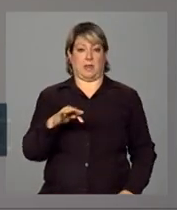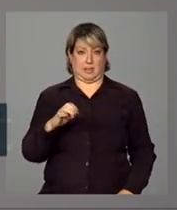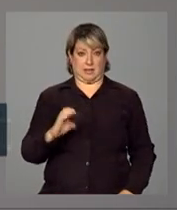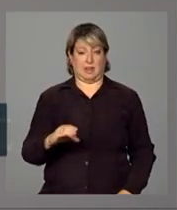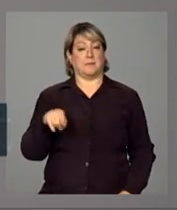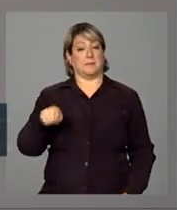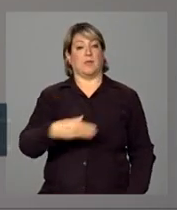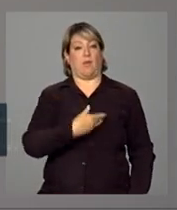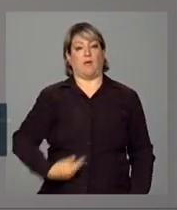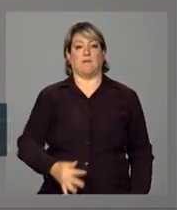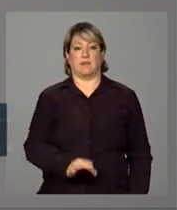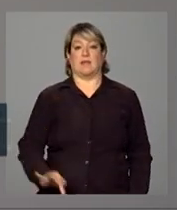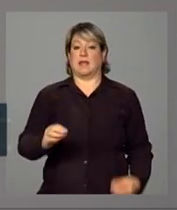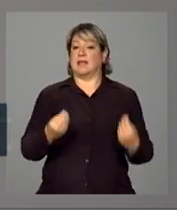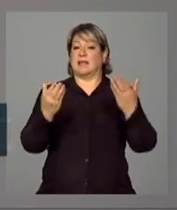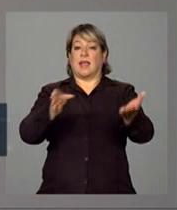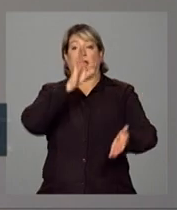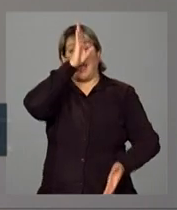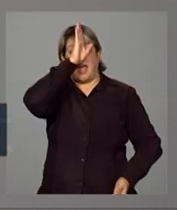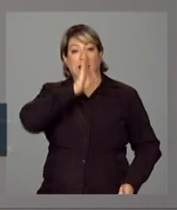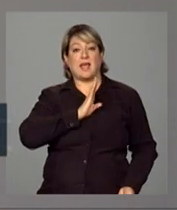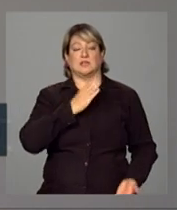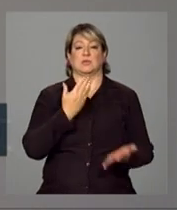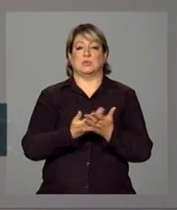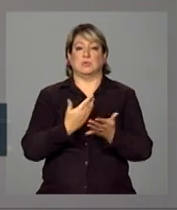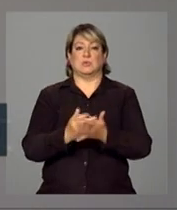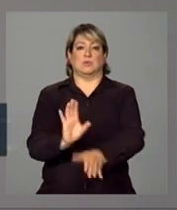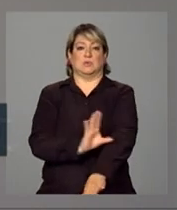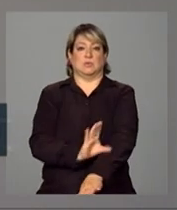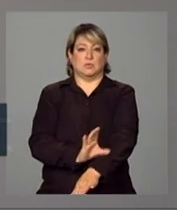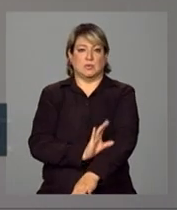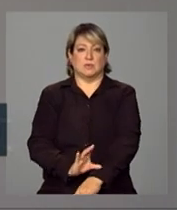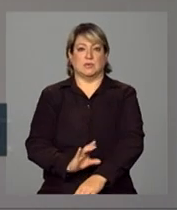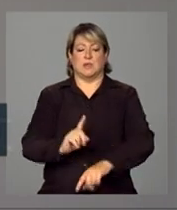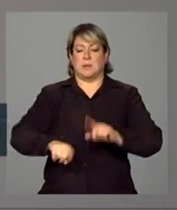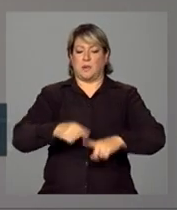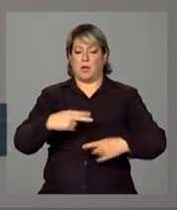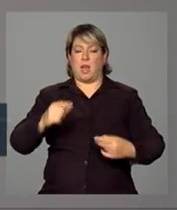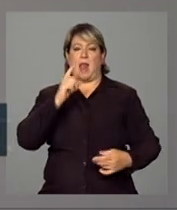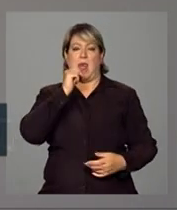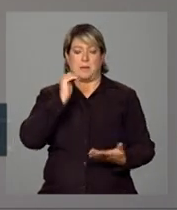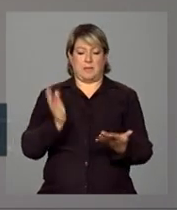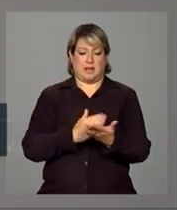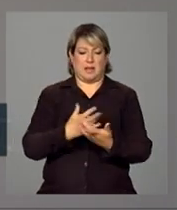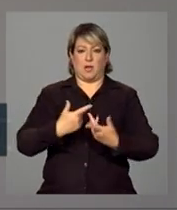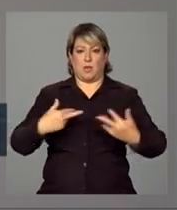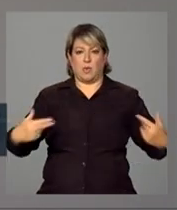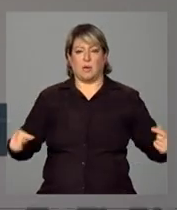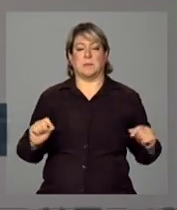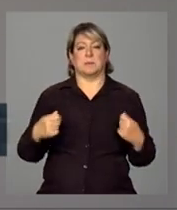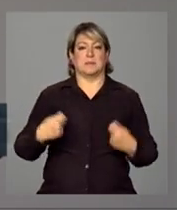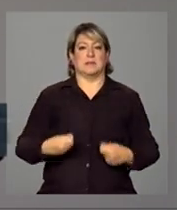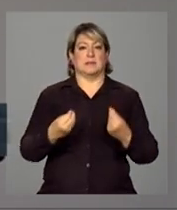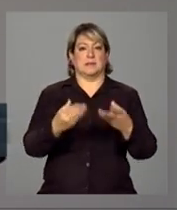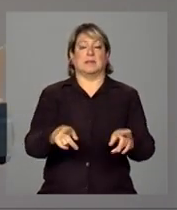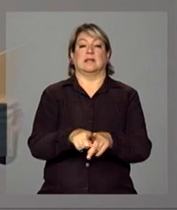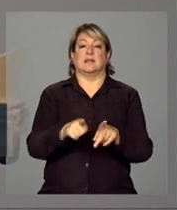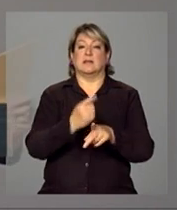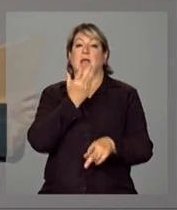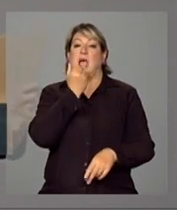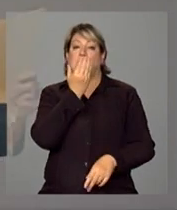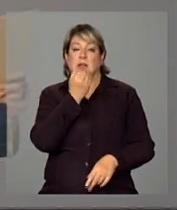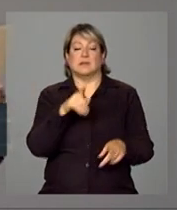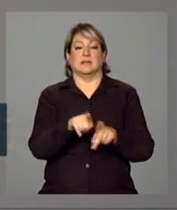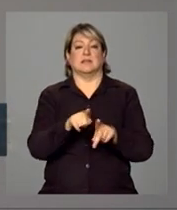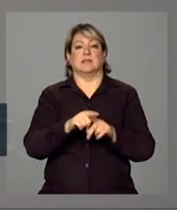governo federal oferta gratuitamente os cursos, o material escolar e didático e assistência estudantil, alimentação e